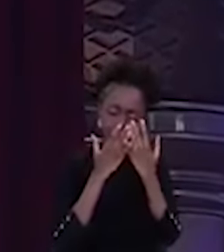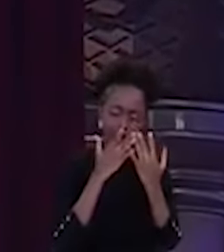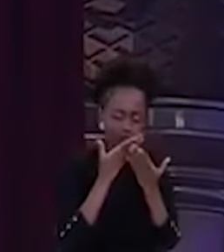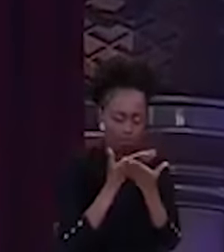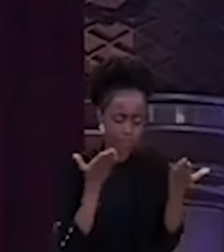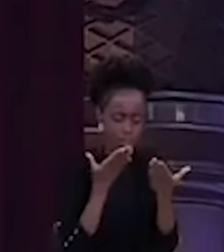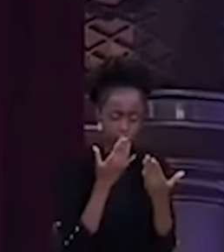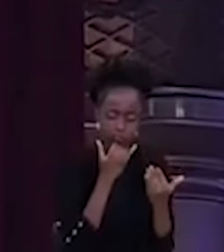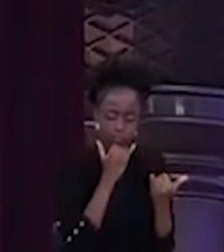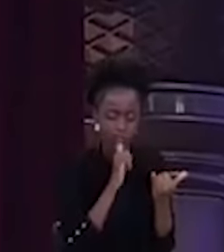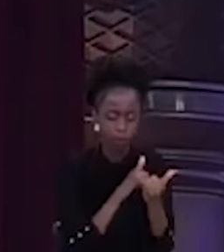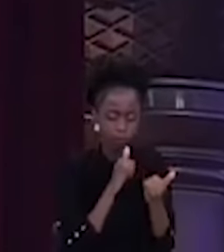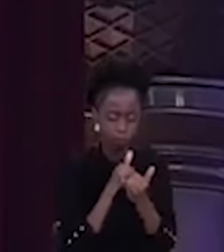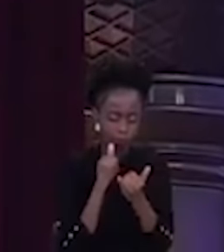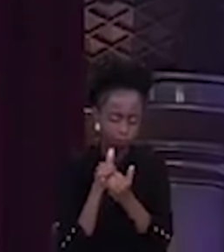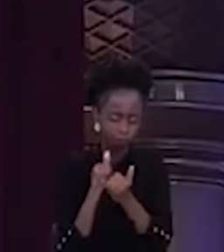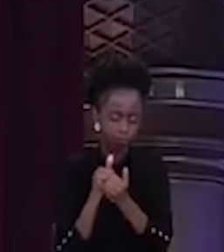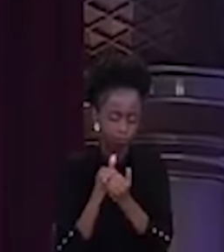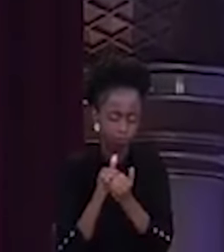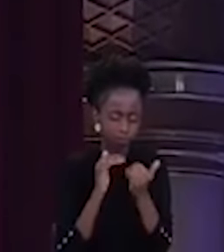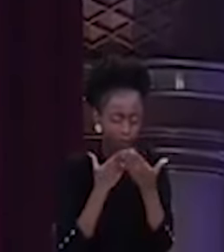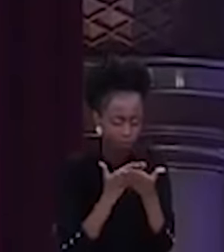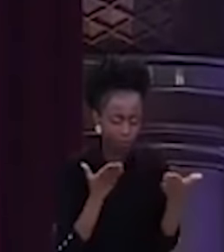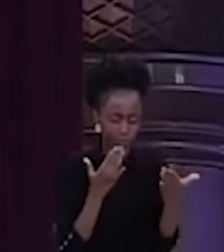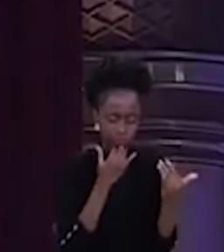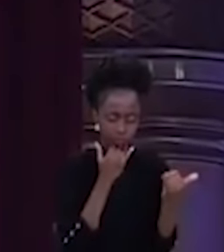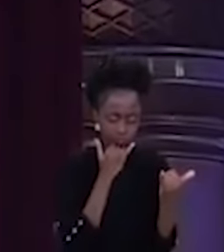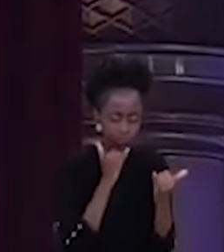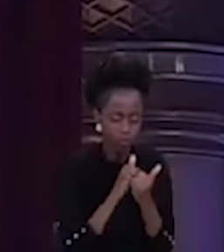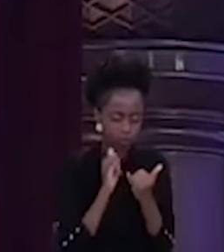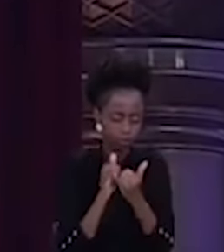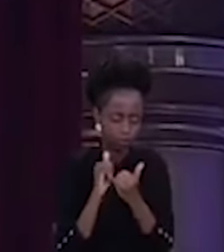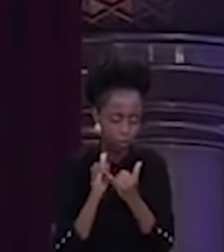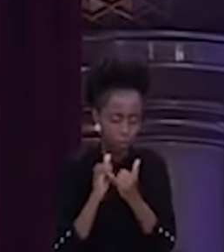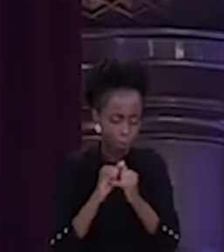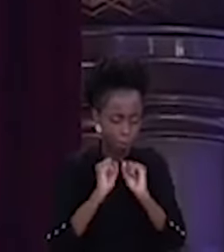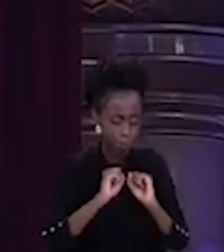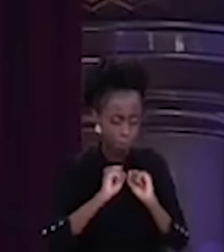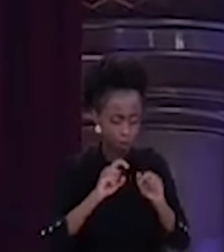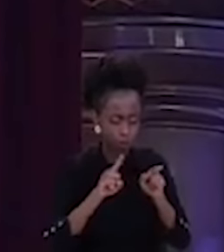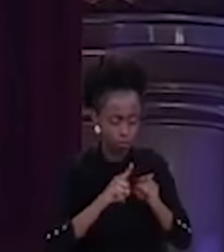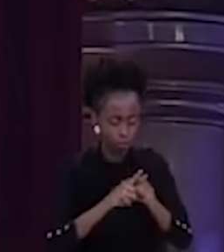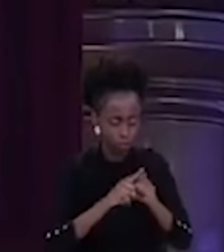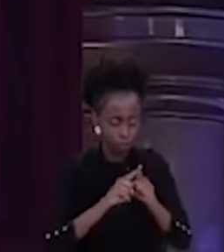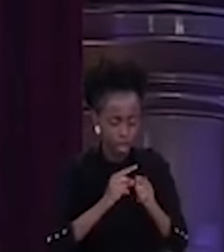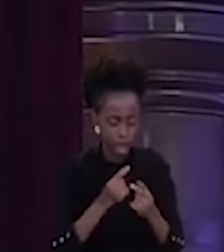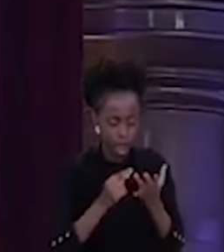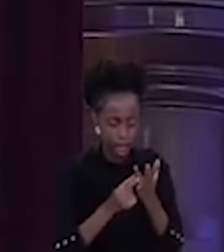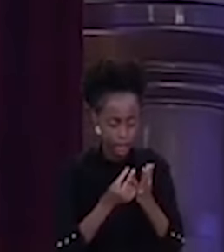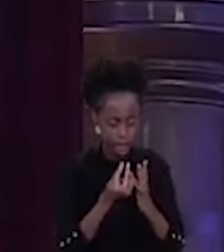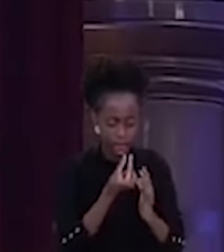perdoado, meu amigo, minha amiga, seja perdoada. Coloque aliança sobre o seu peito, o seu